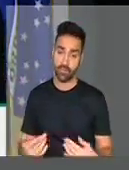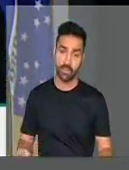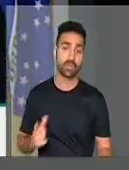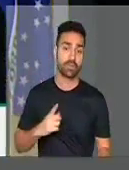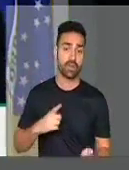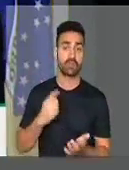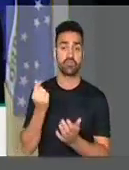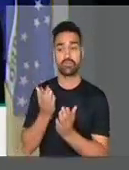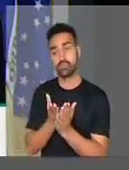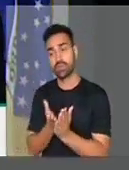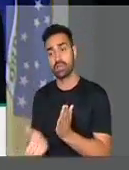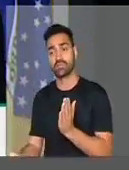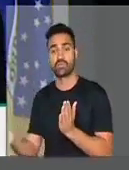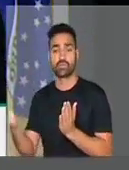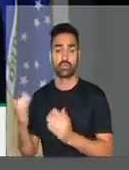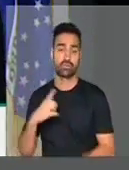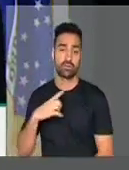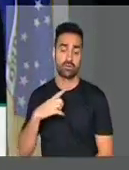desvio. E